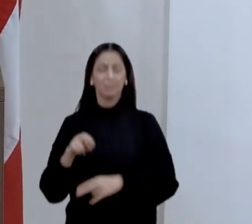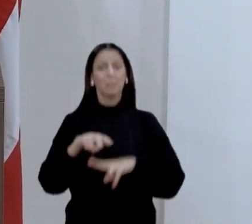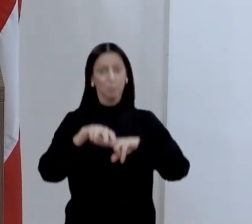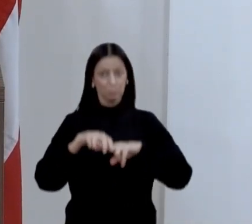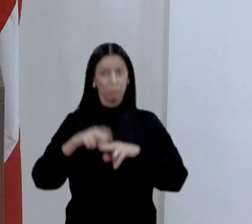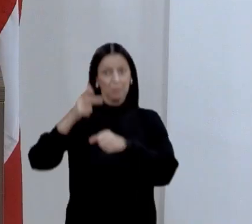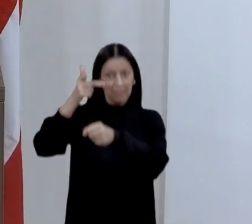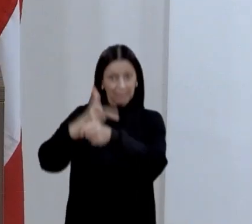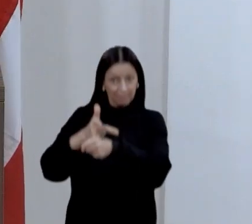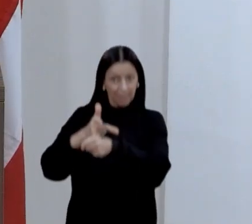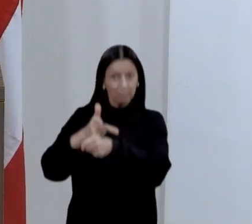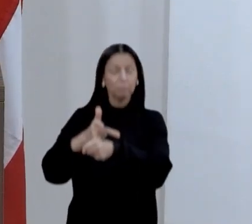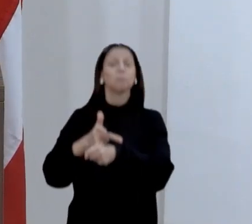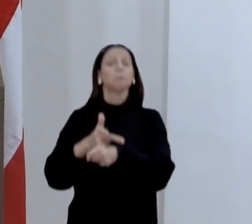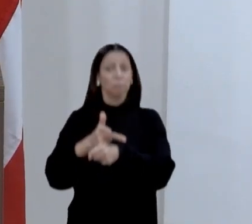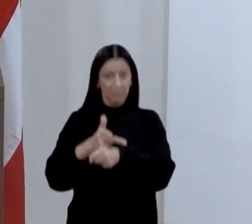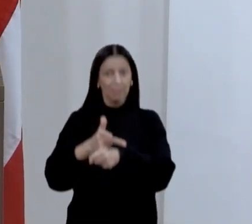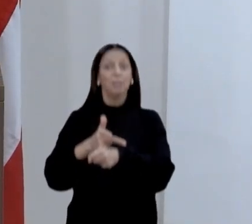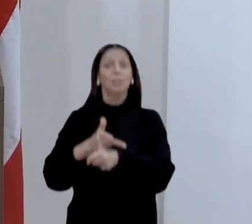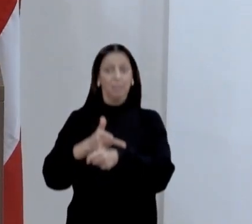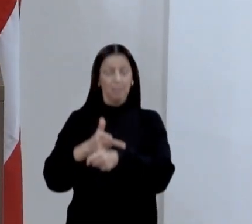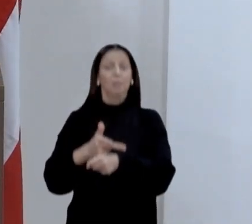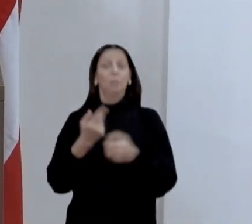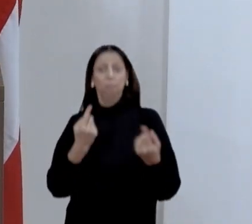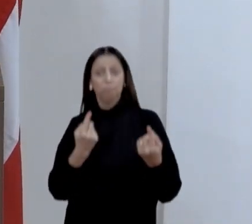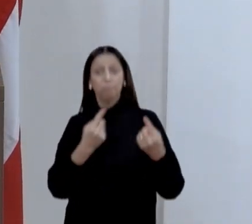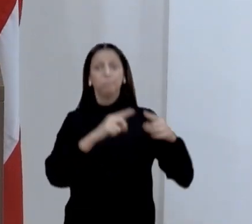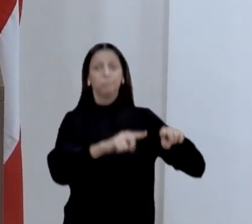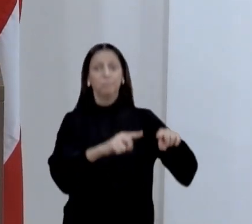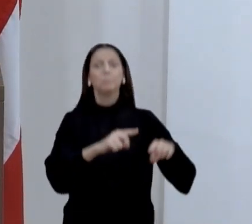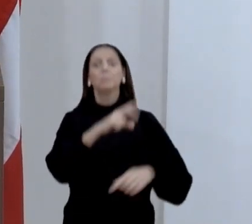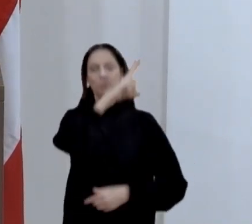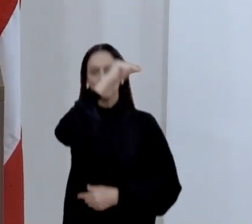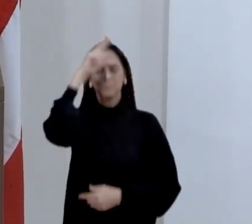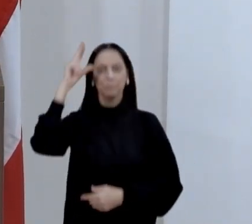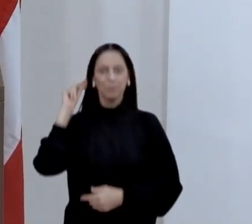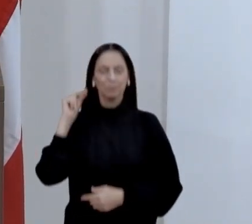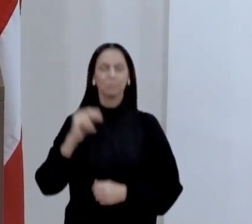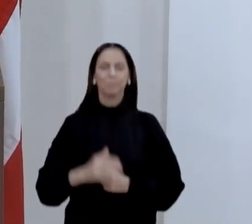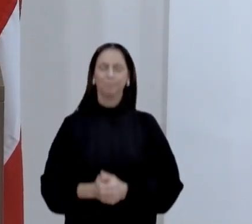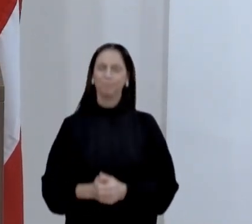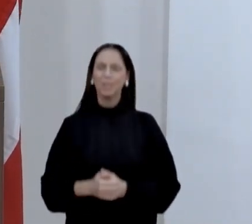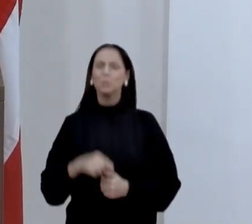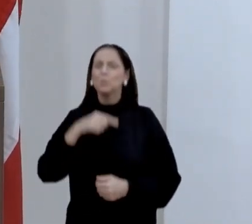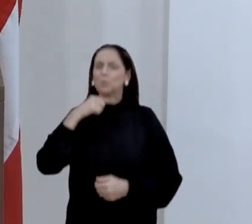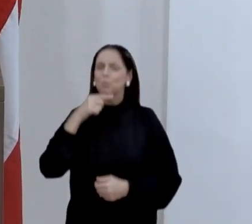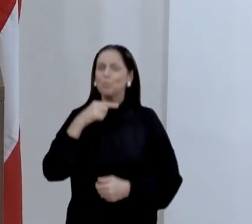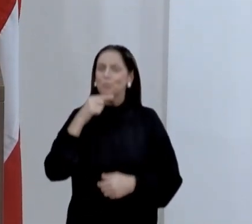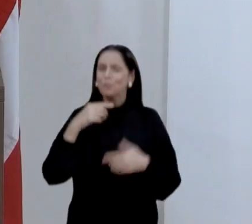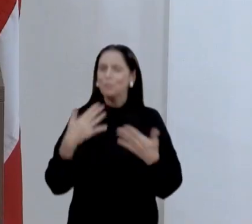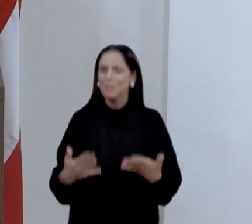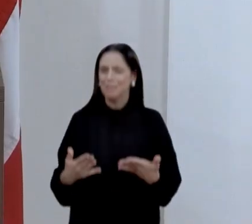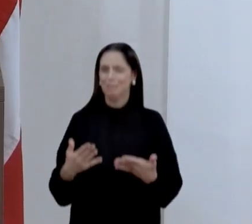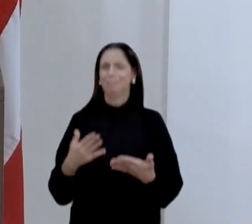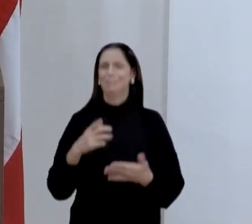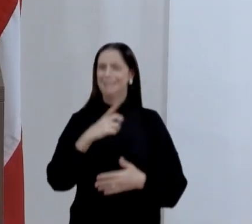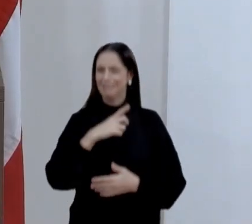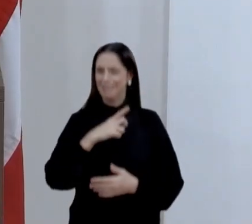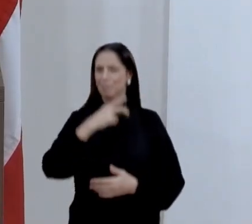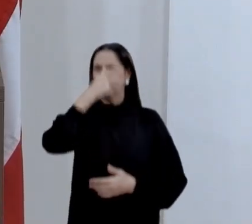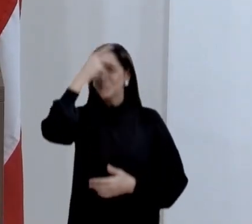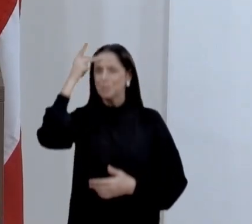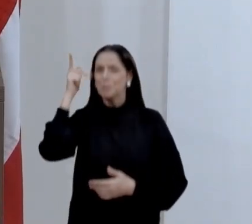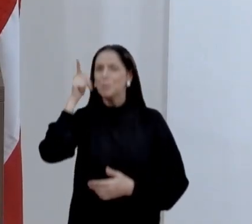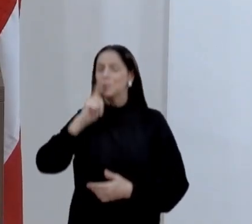gravado, prefeito, esse é o desafio que eu faço aqui, fiz no requerimento. Primeiro, eu duvido que tenha alguém que consiga entender aquele negócio para